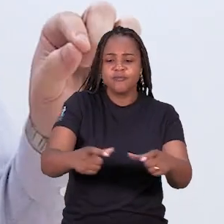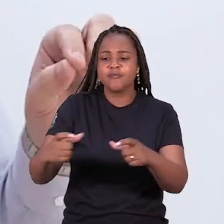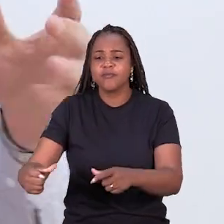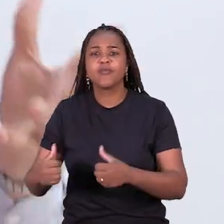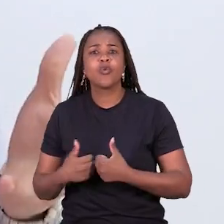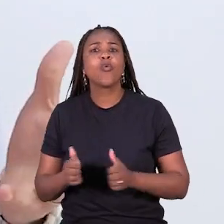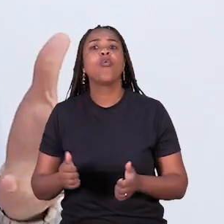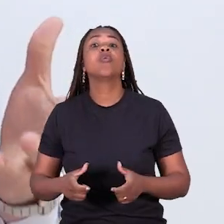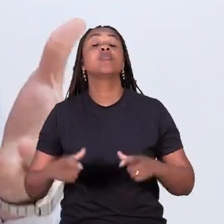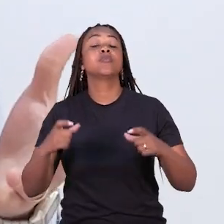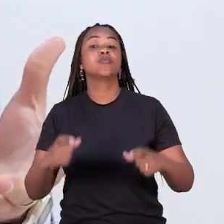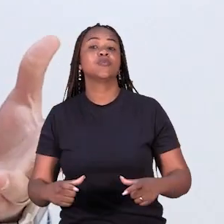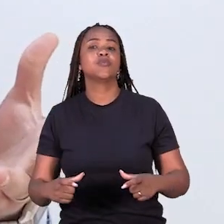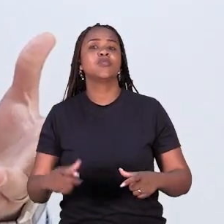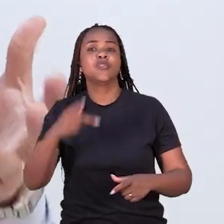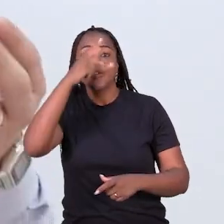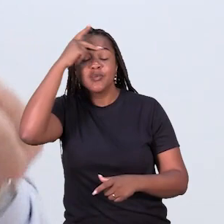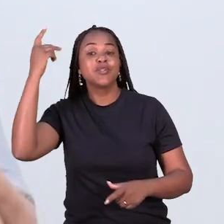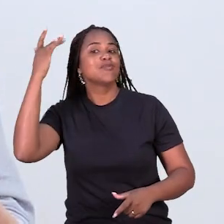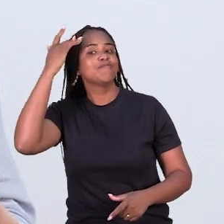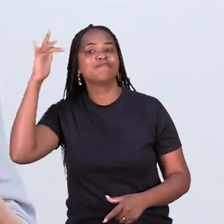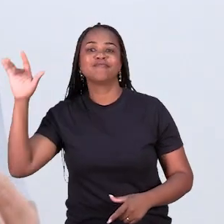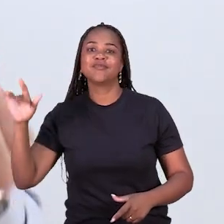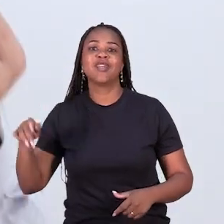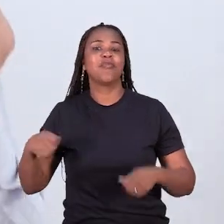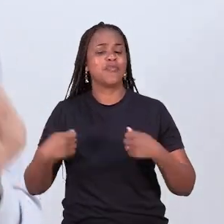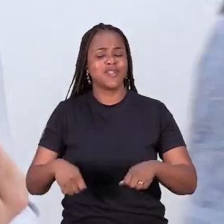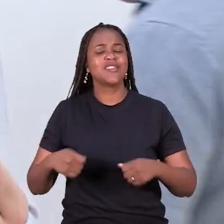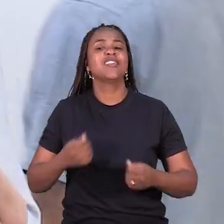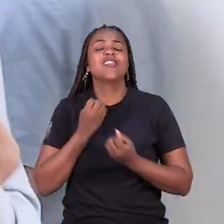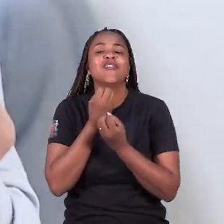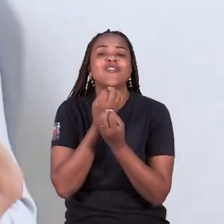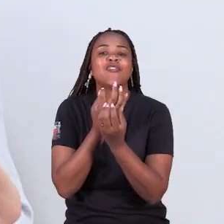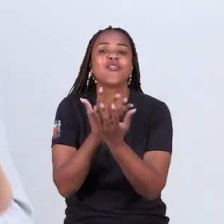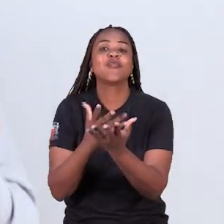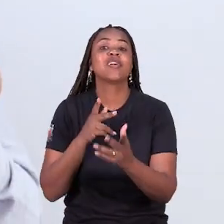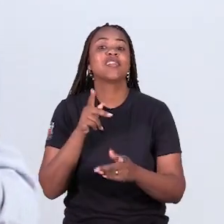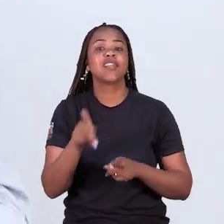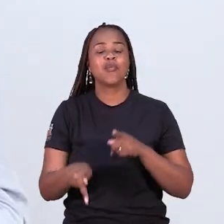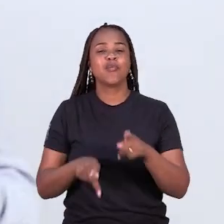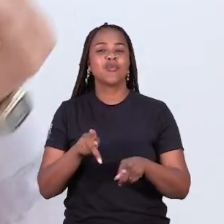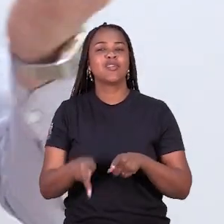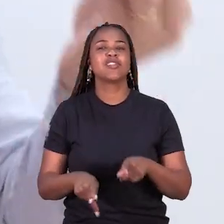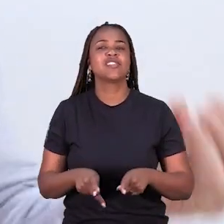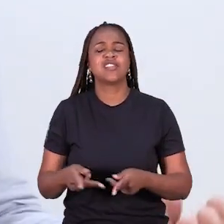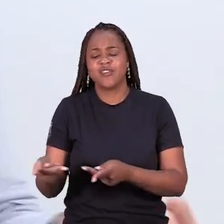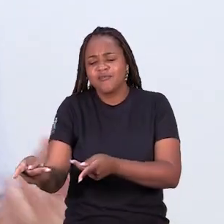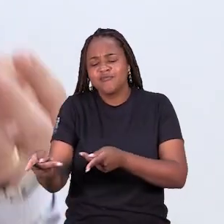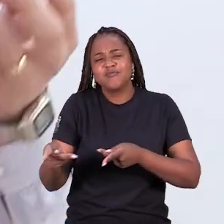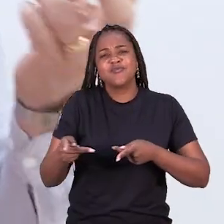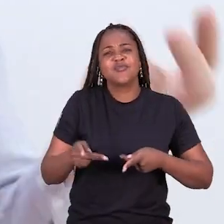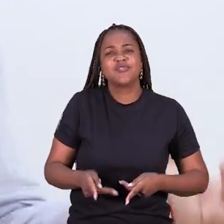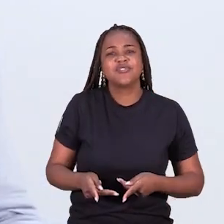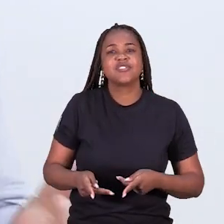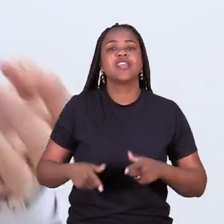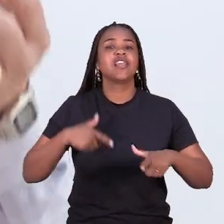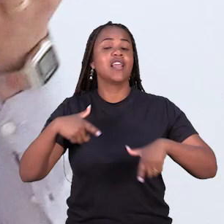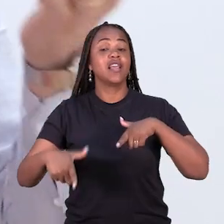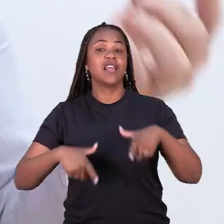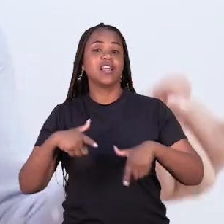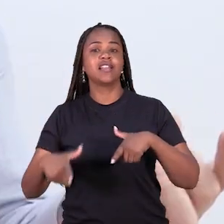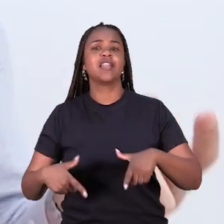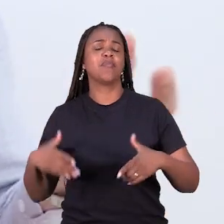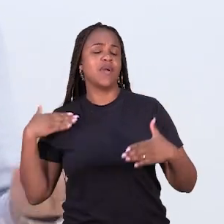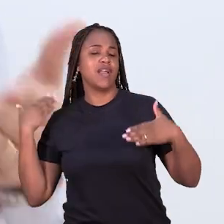aonde o ônibus está, e poucas pessoas sabem disso, né? Tudo isso para gerar informação para as pessoas que visitam a cidade, que faz turismo, que